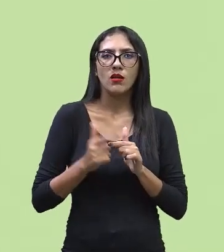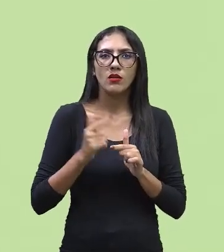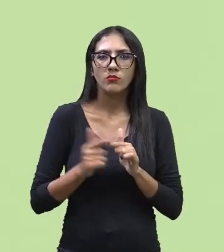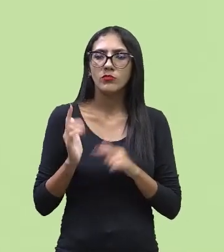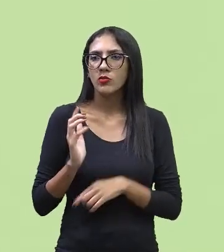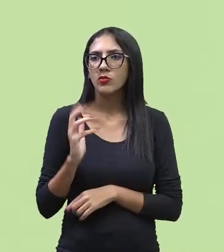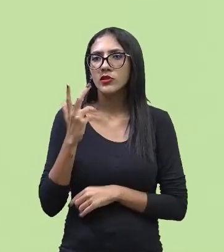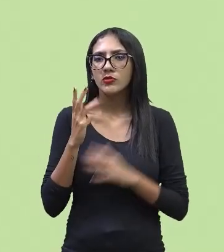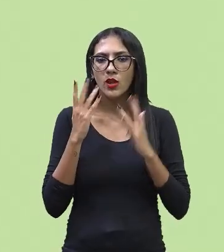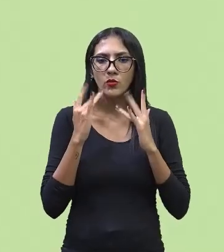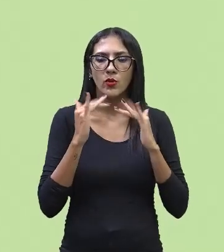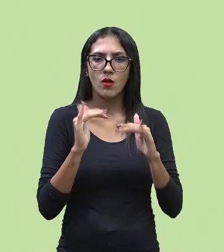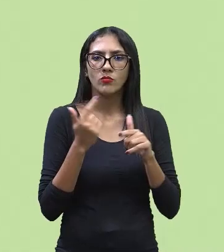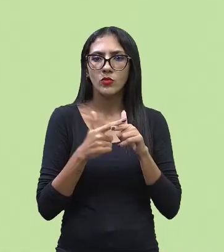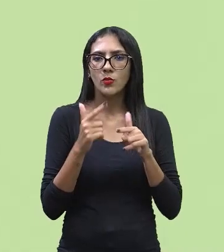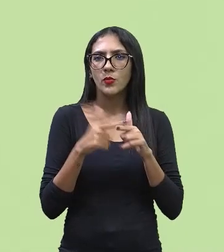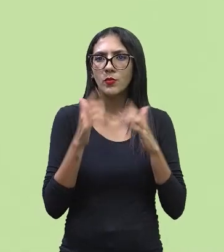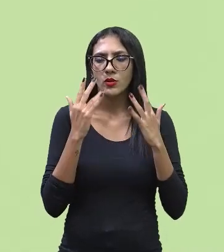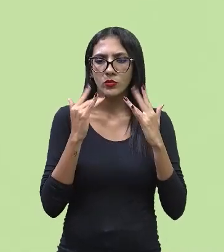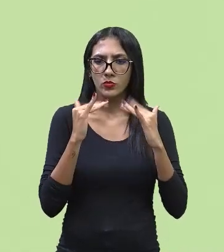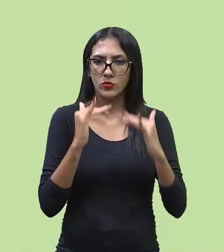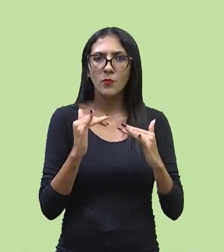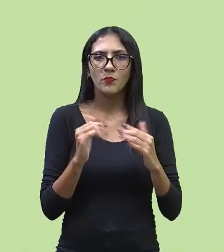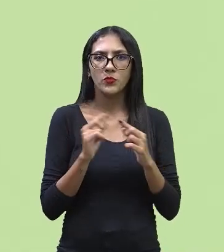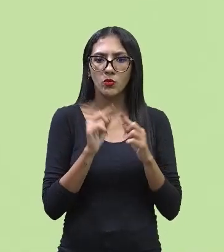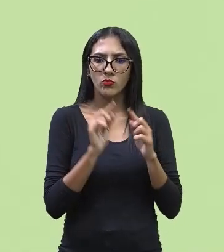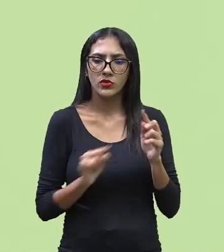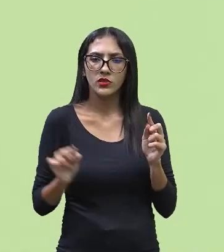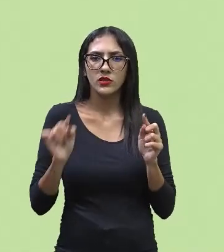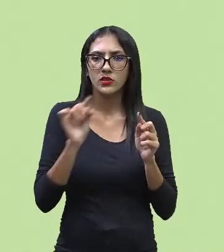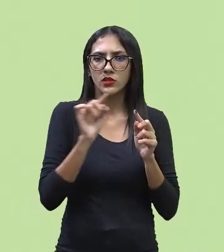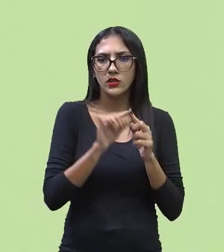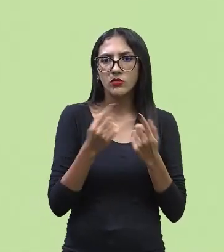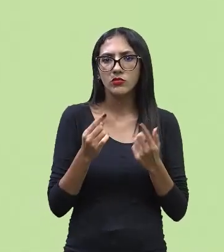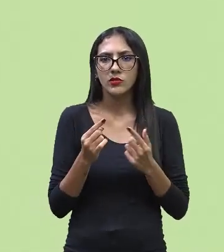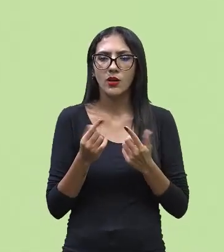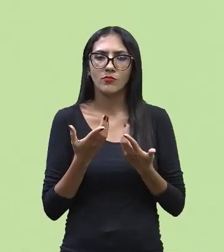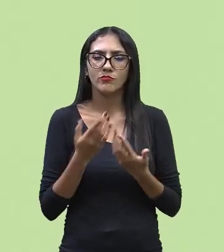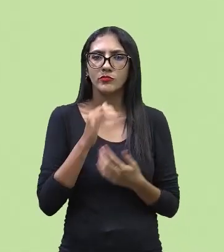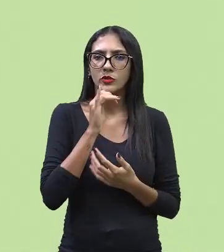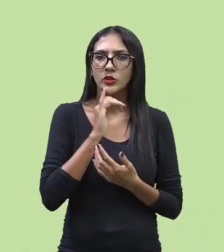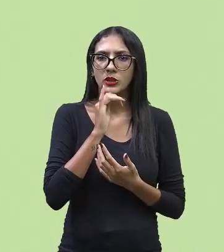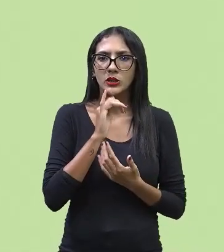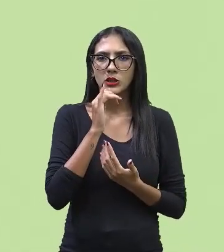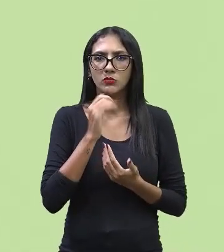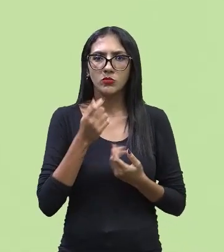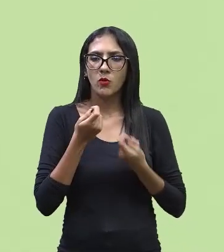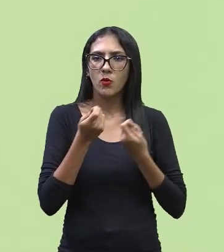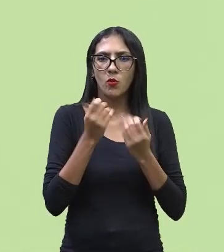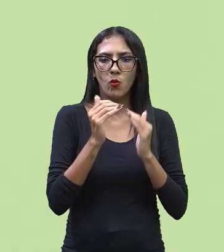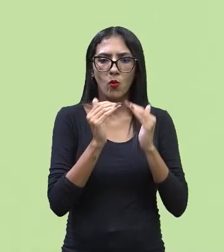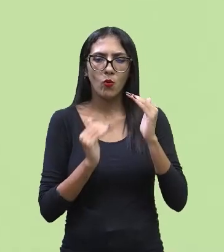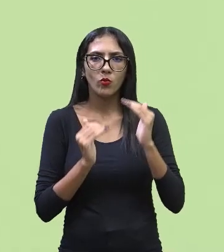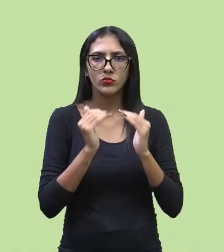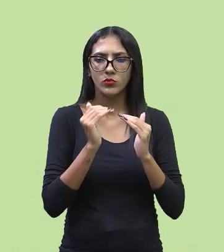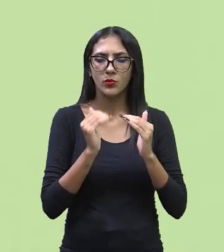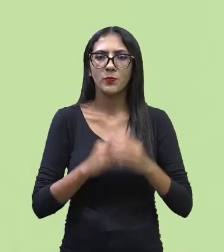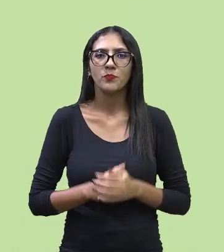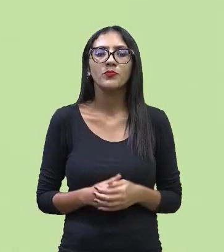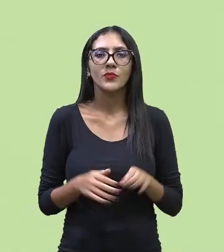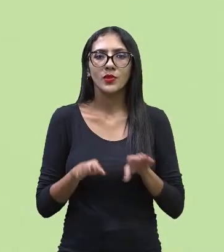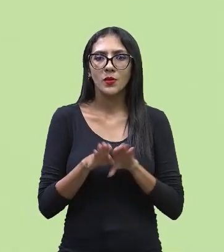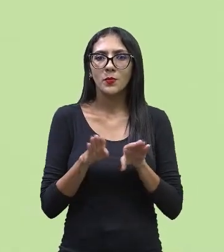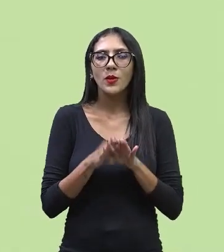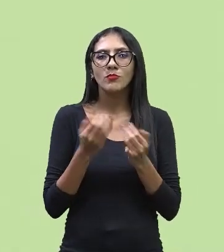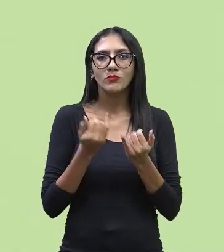acontecendo ali, a gente já consegue observar que os ciclos biogeoquímicos começam a ficar desregulados. A mesma coisa da água,